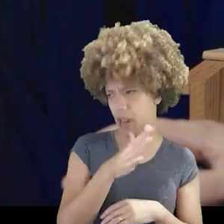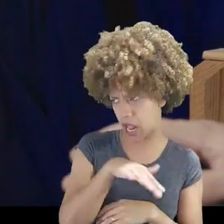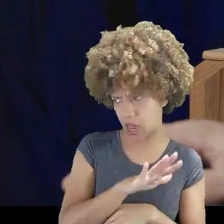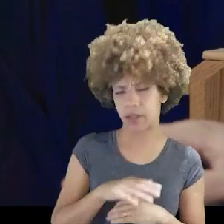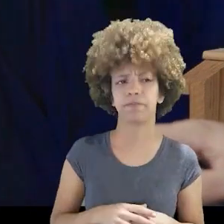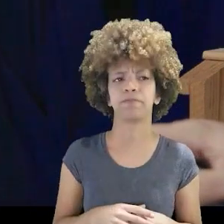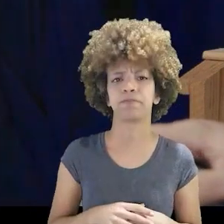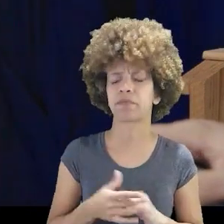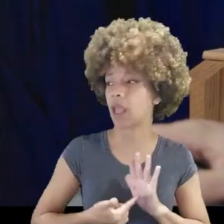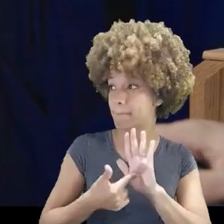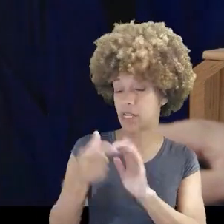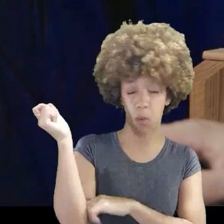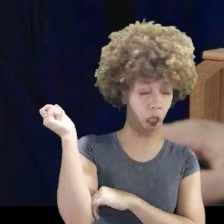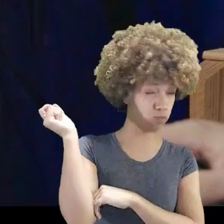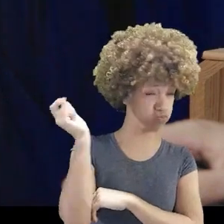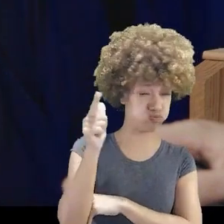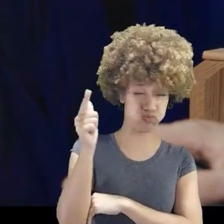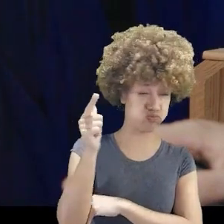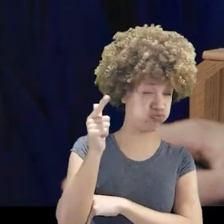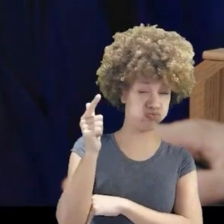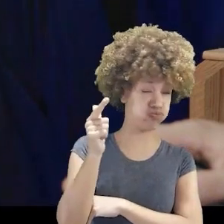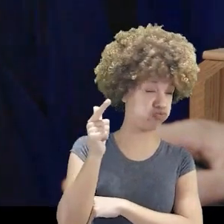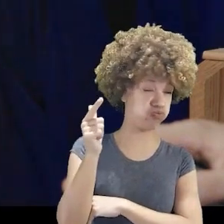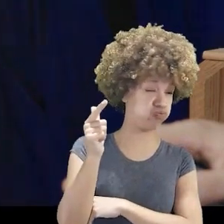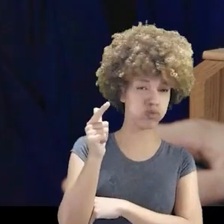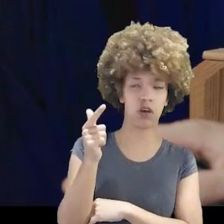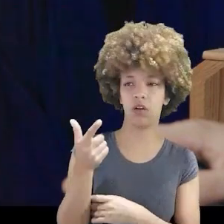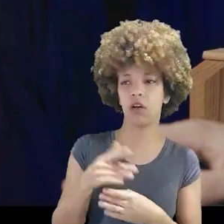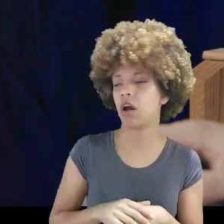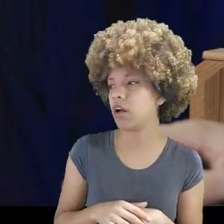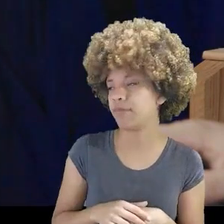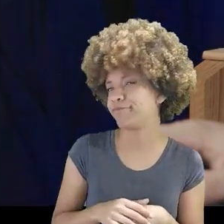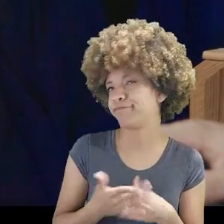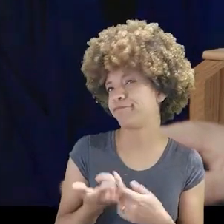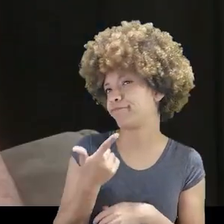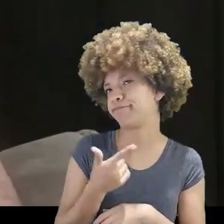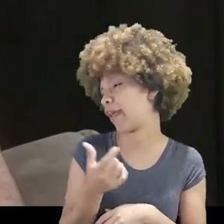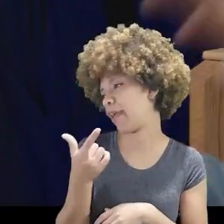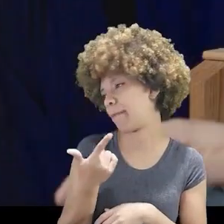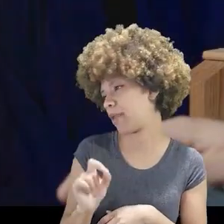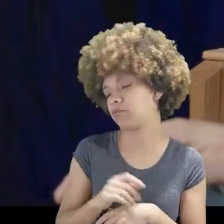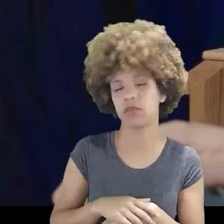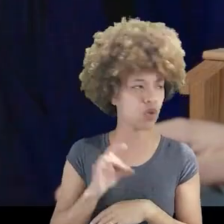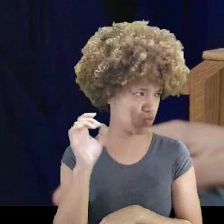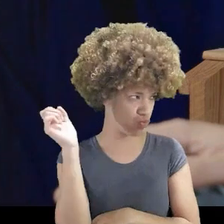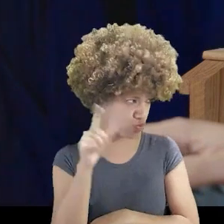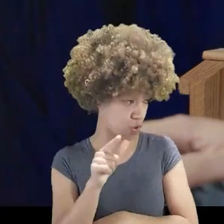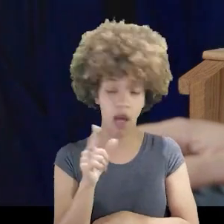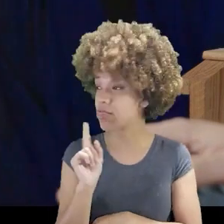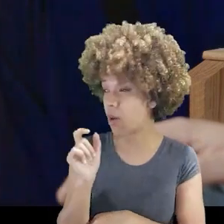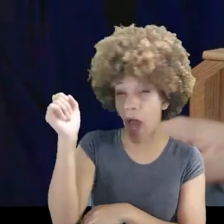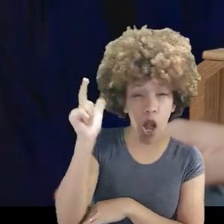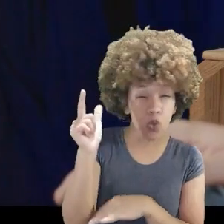uma galera apareceu uma luz isso aqui a milésima em cima